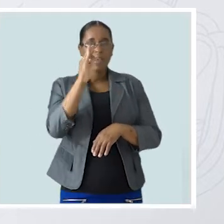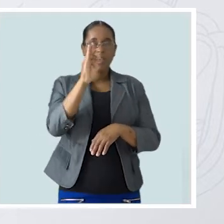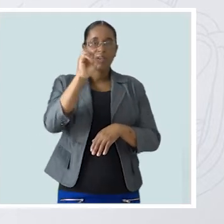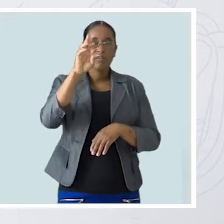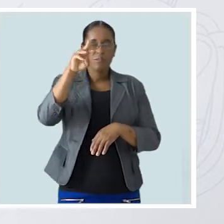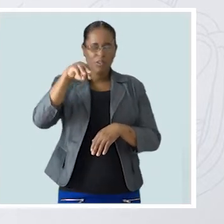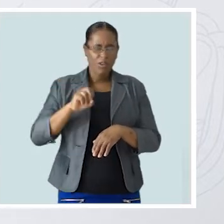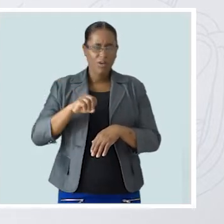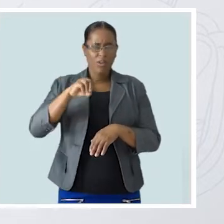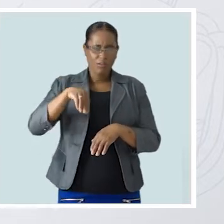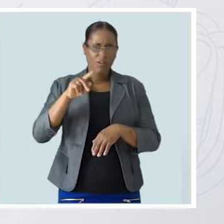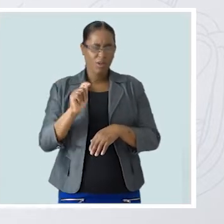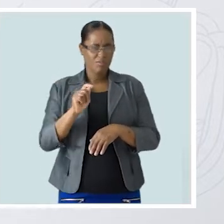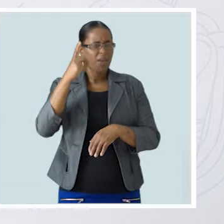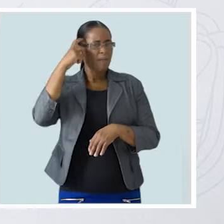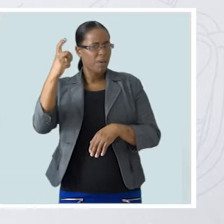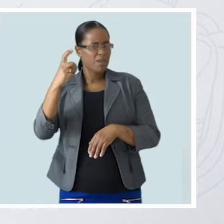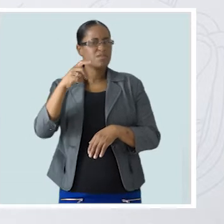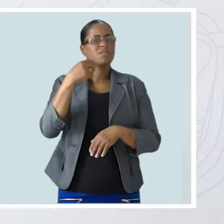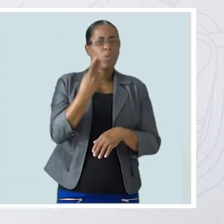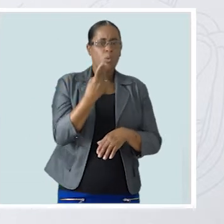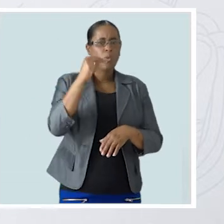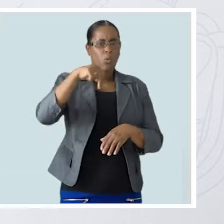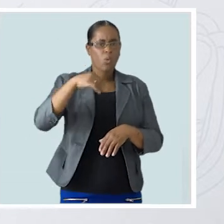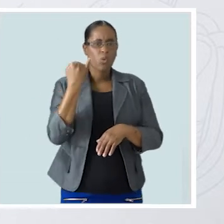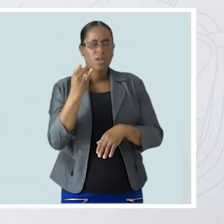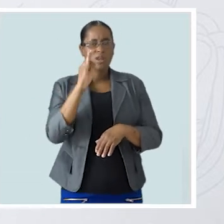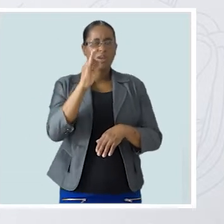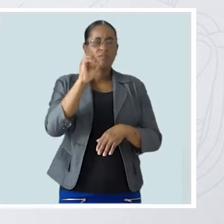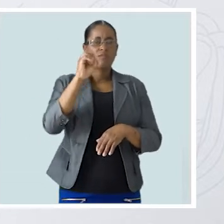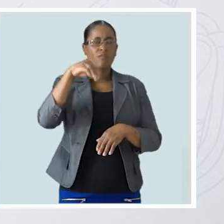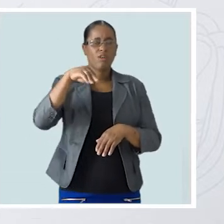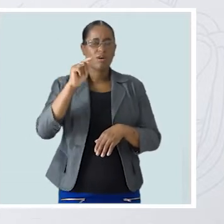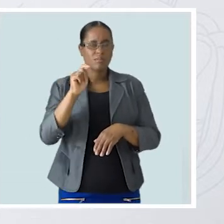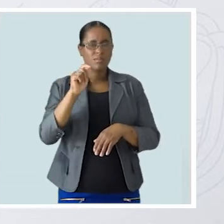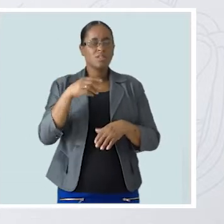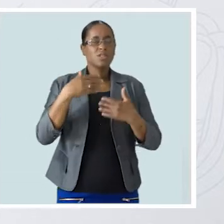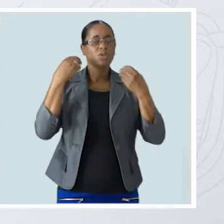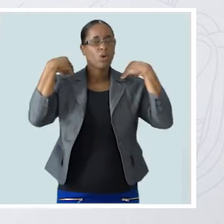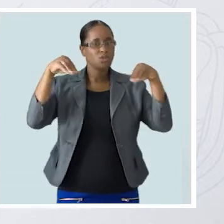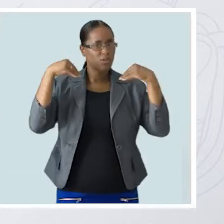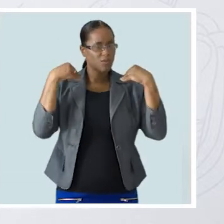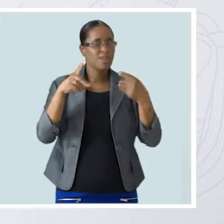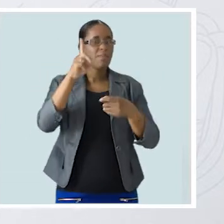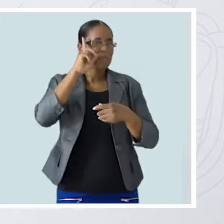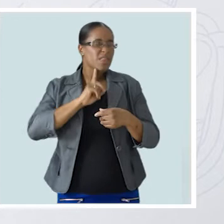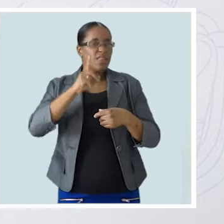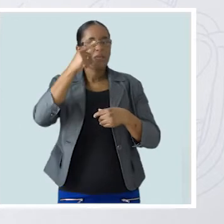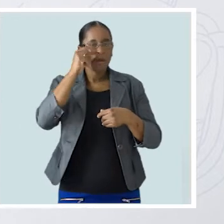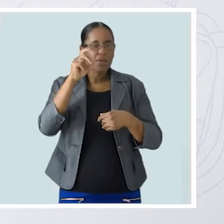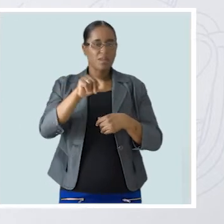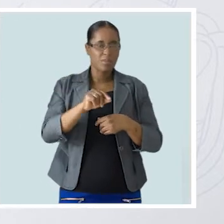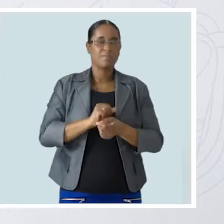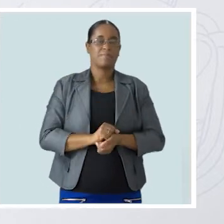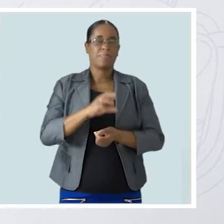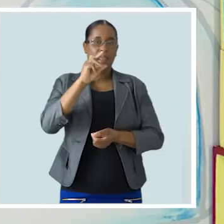uniforme de educação física, serve tanto para menina como para rapaz. Então, amável serve